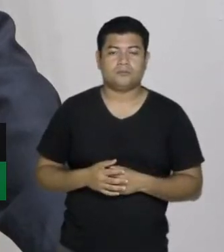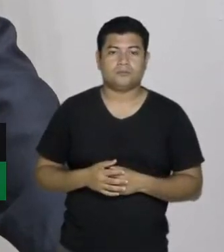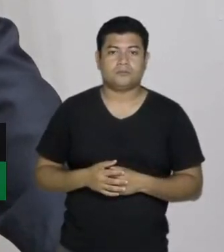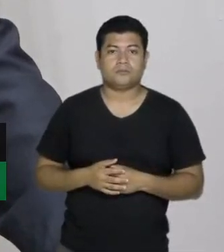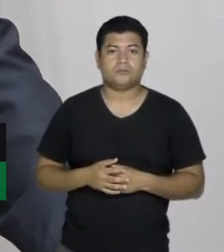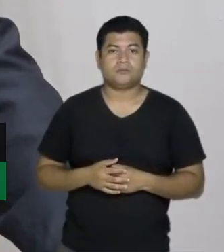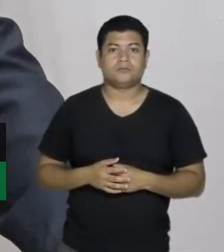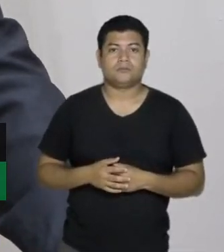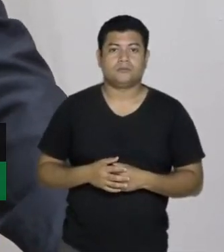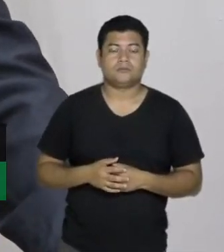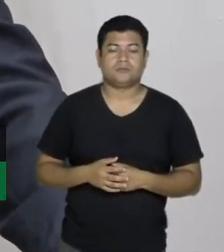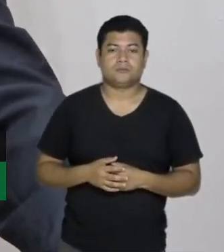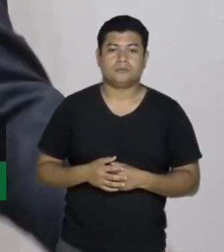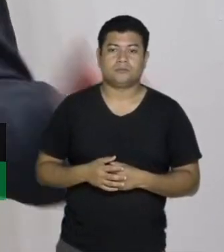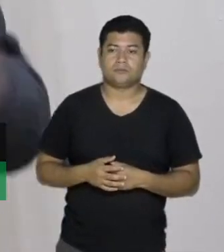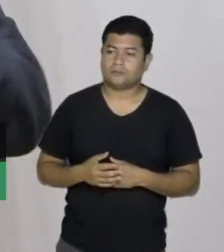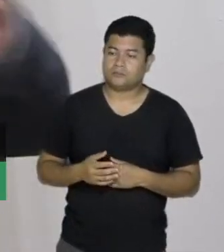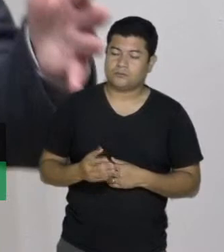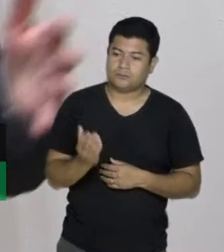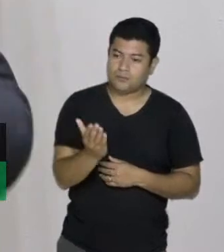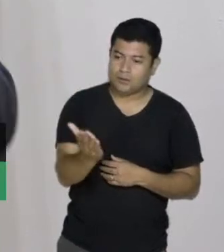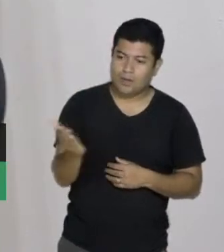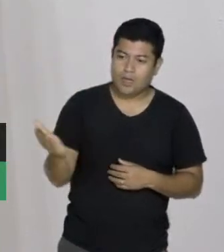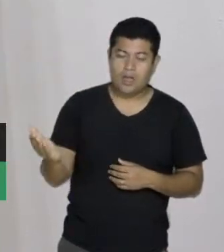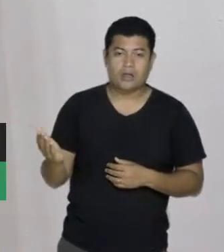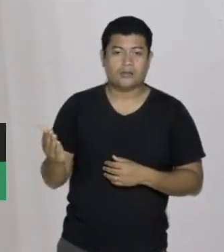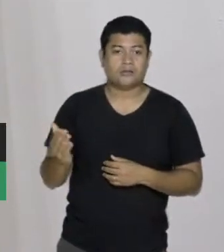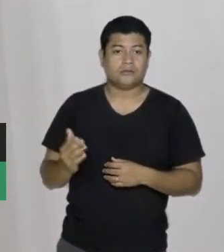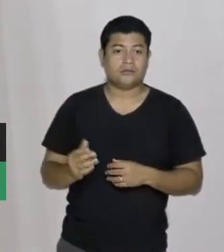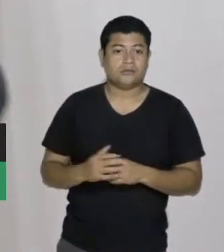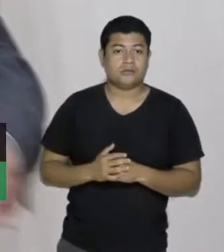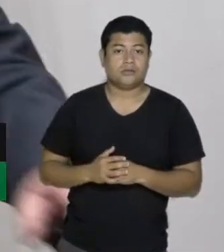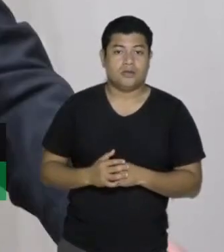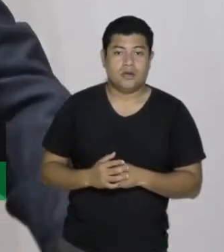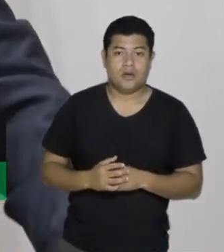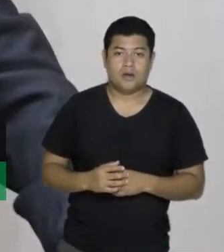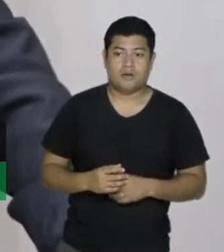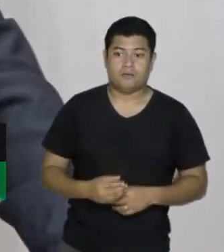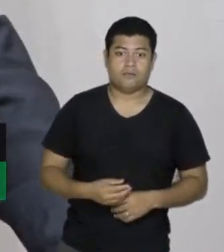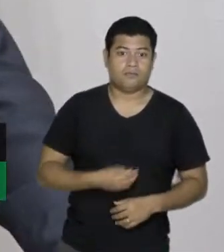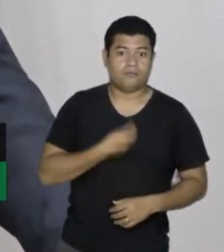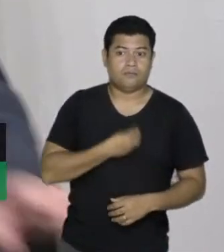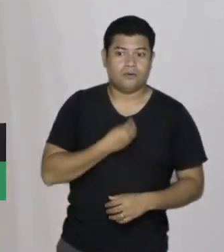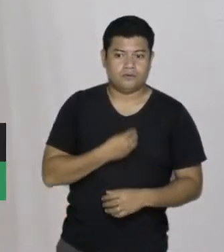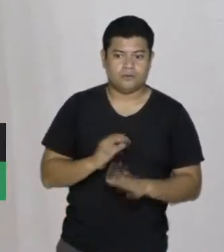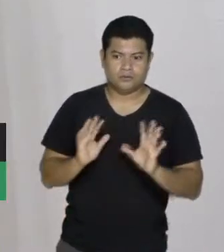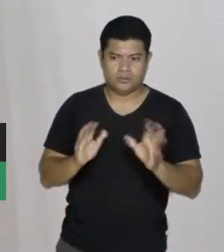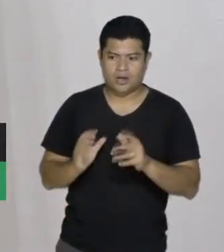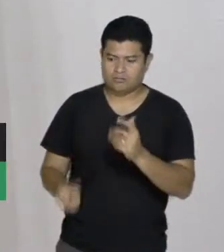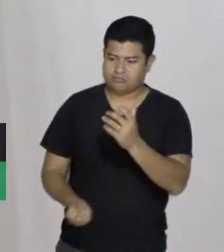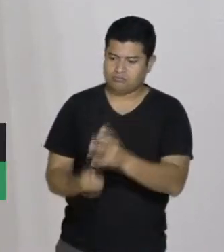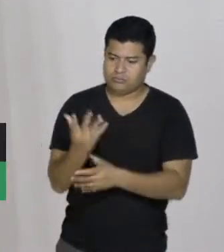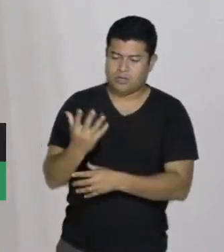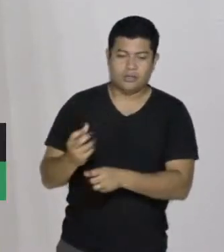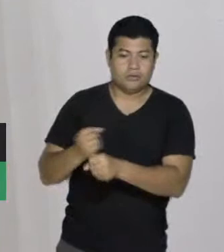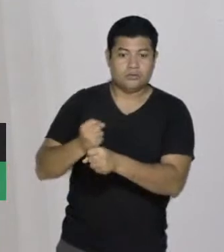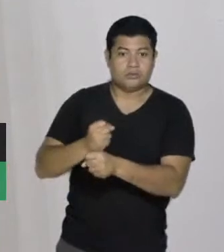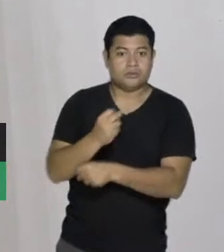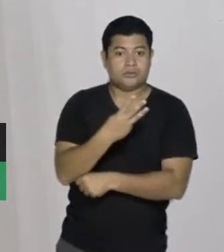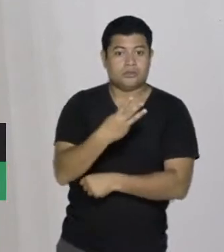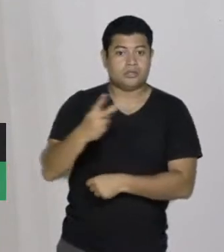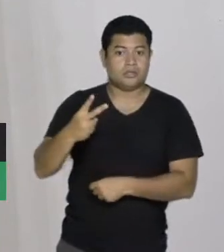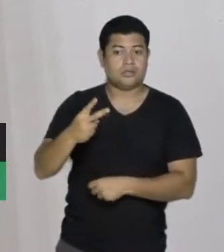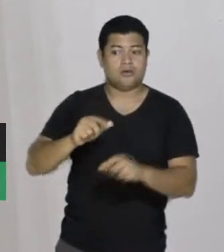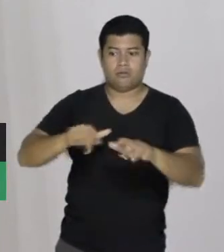vivem há 32 anos da sua mobilização da sua organização e tem uma